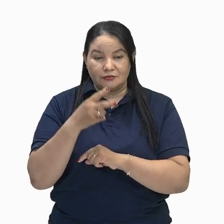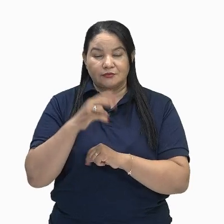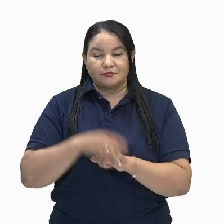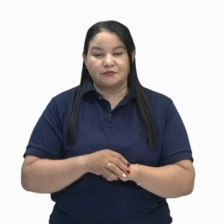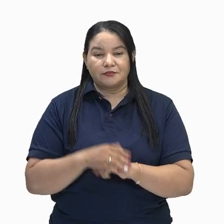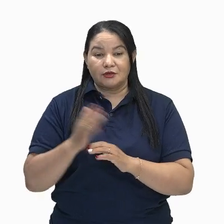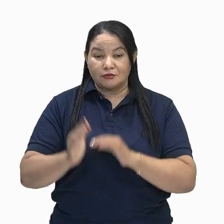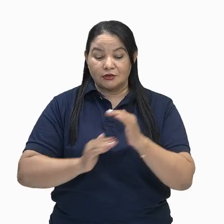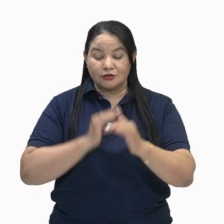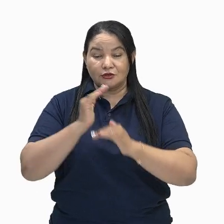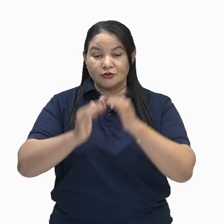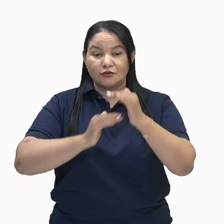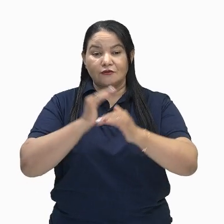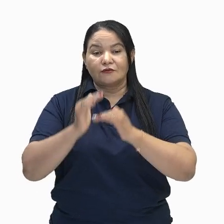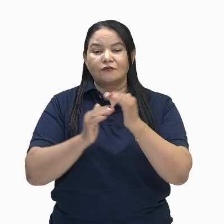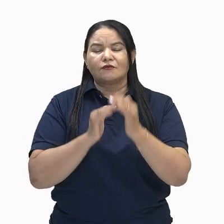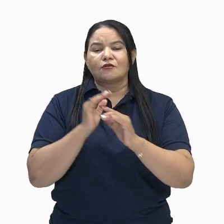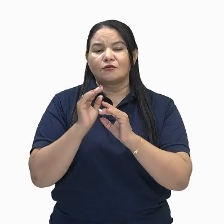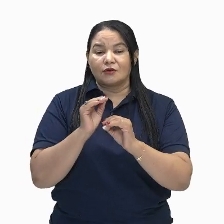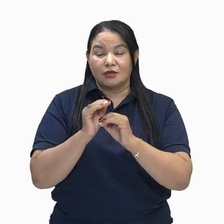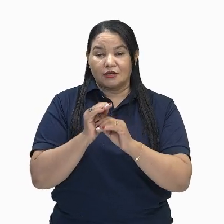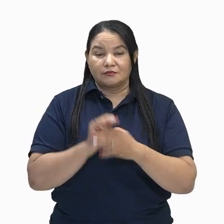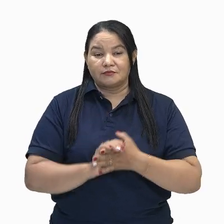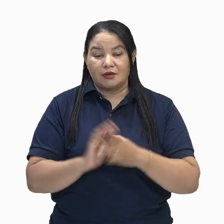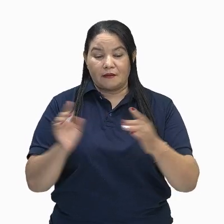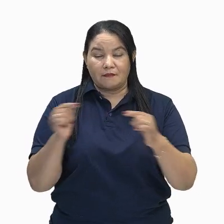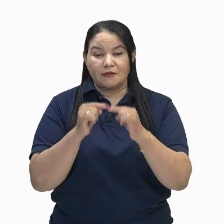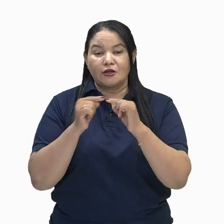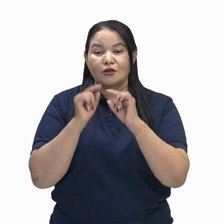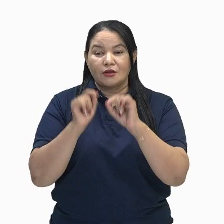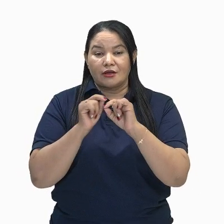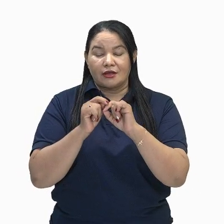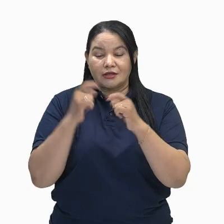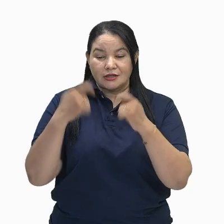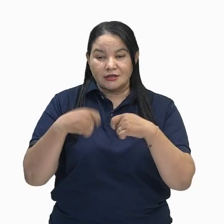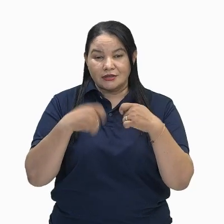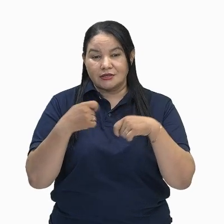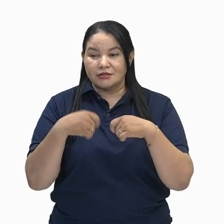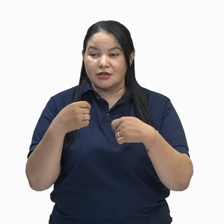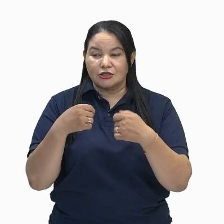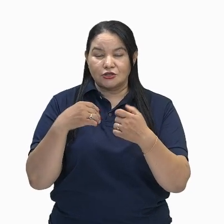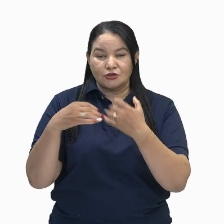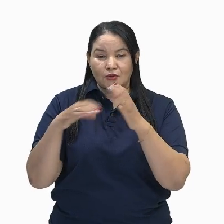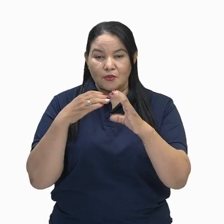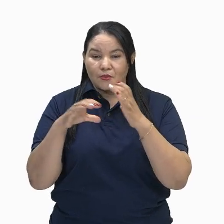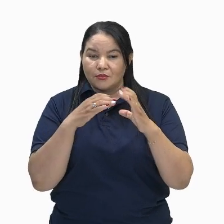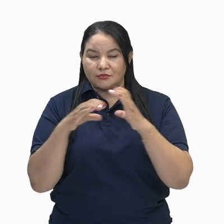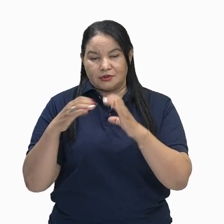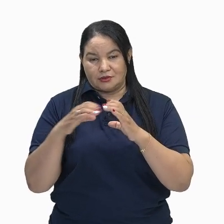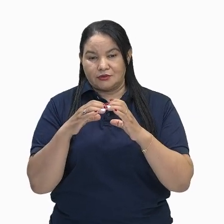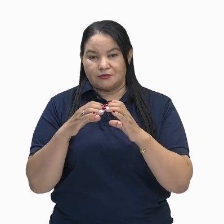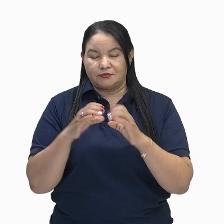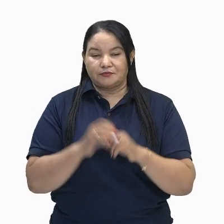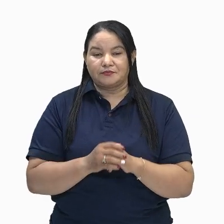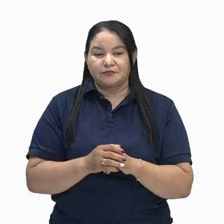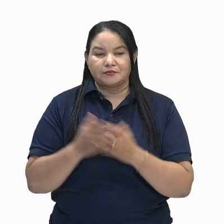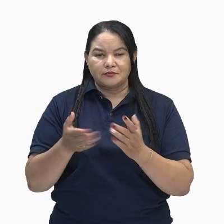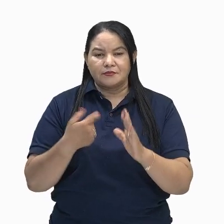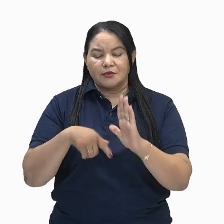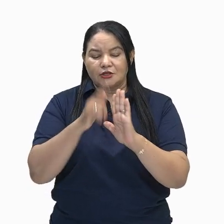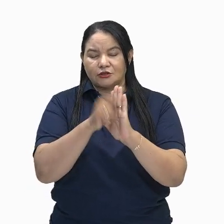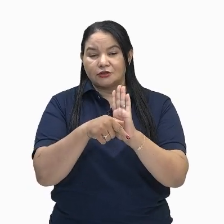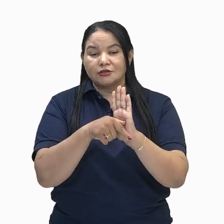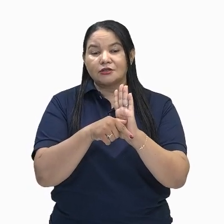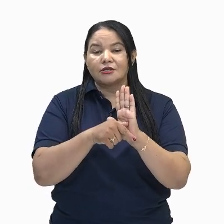se desenvolvem dinamicamente de acordo com as necessidades comunicativas. Então, os gêneros textuais